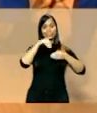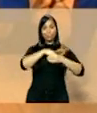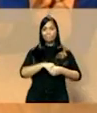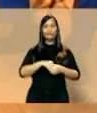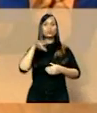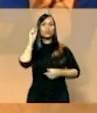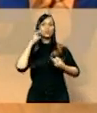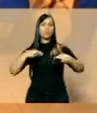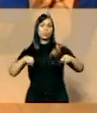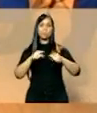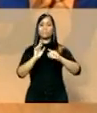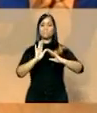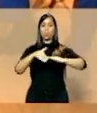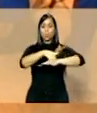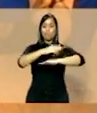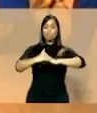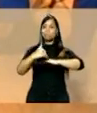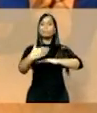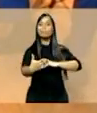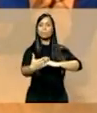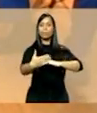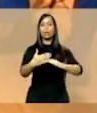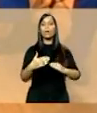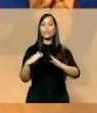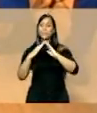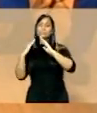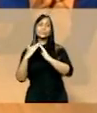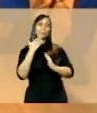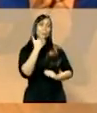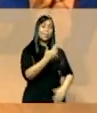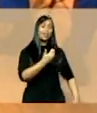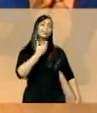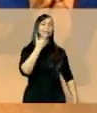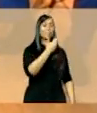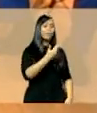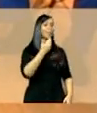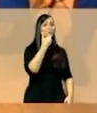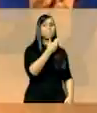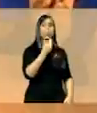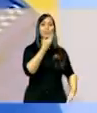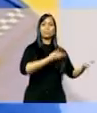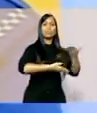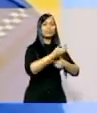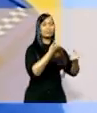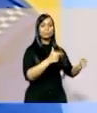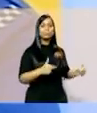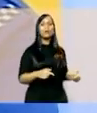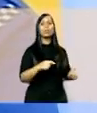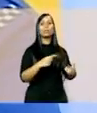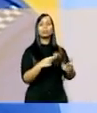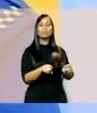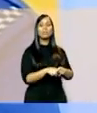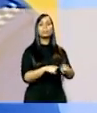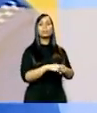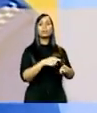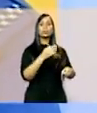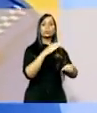mas ele ouvia do outro lado da rua. E o vizinho pedia e tal, não existia mediações, essas coisas não existiam. Chamava a viatura, pedia